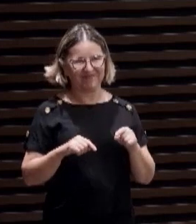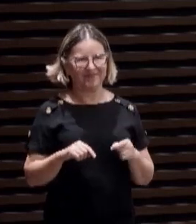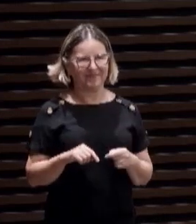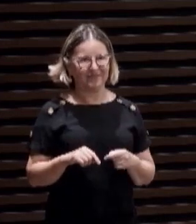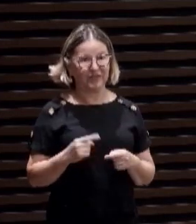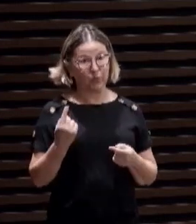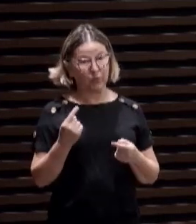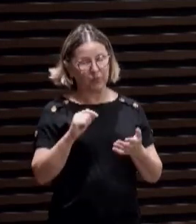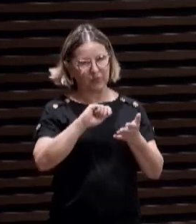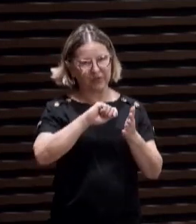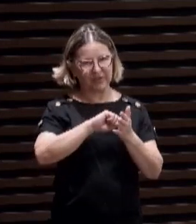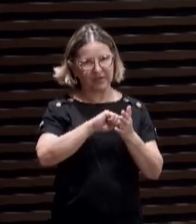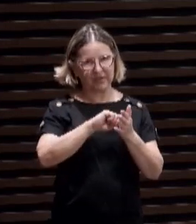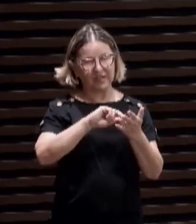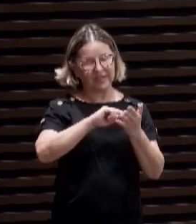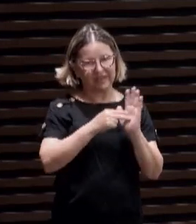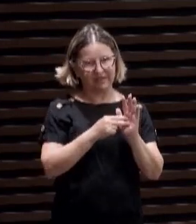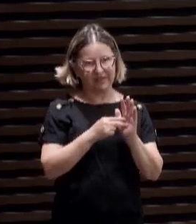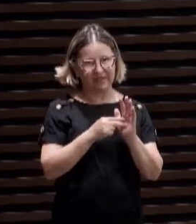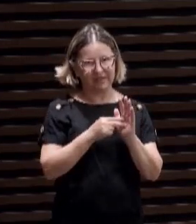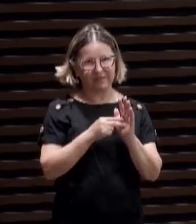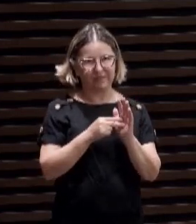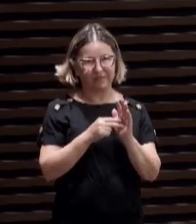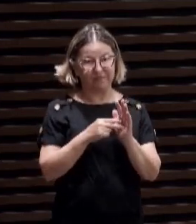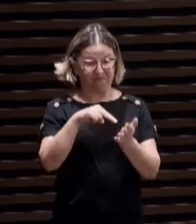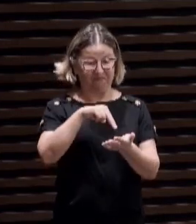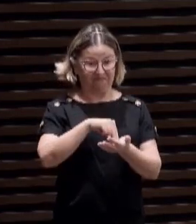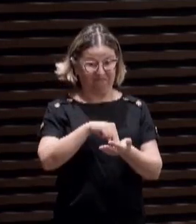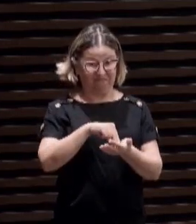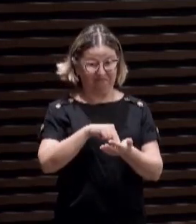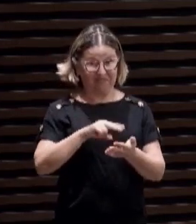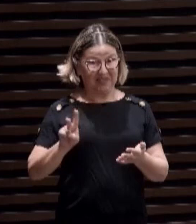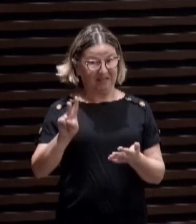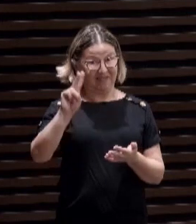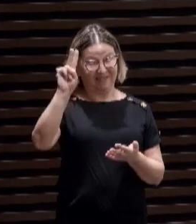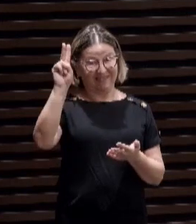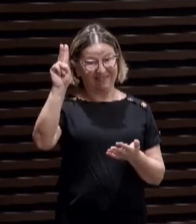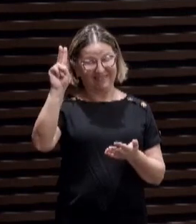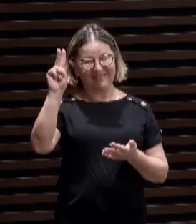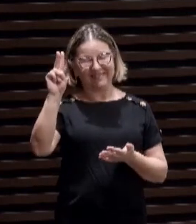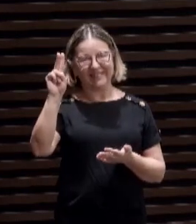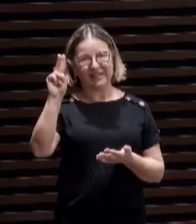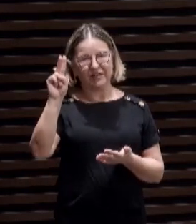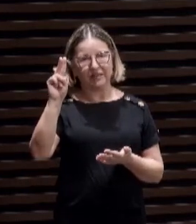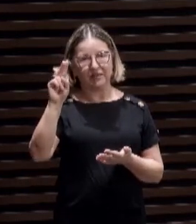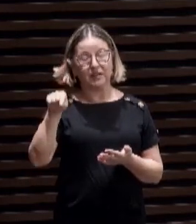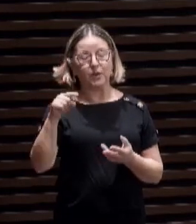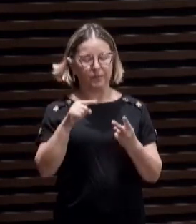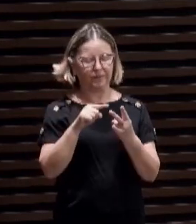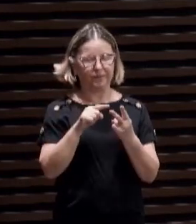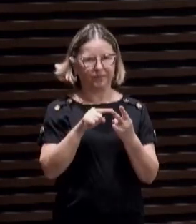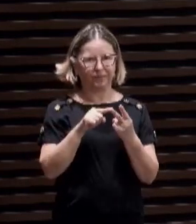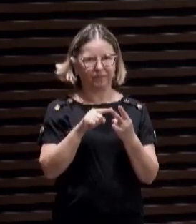Um simboliza durabilidade, valioso é esse material. Outro